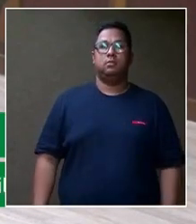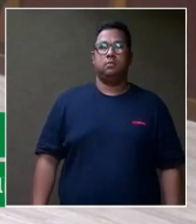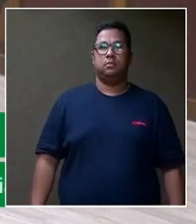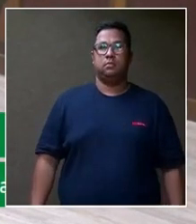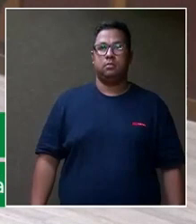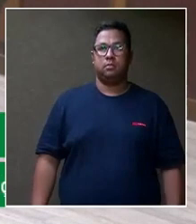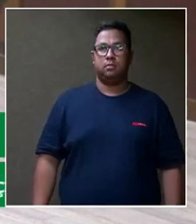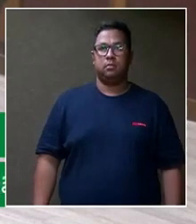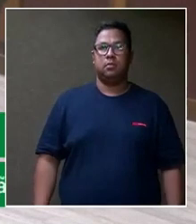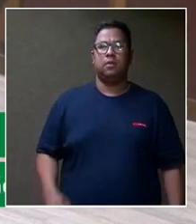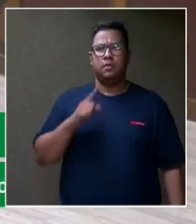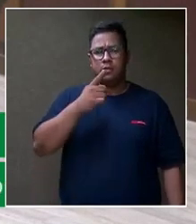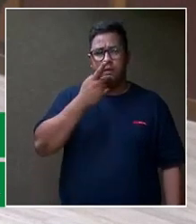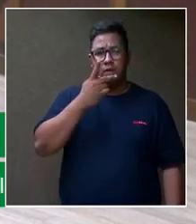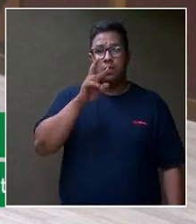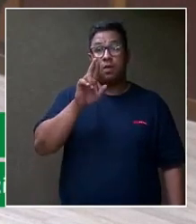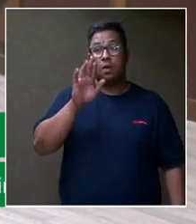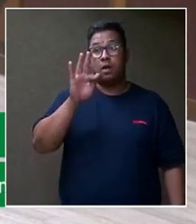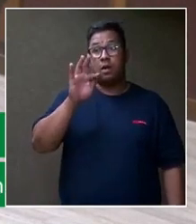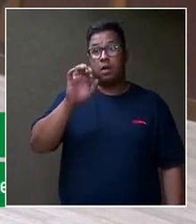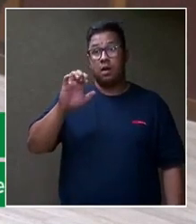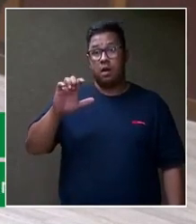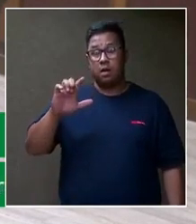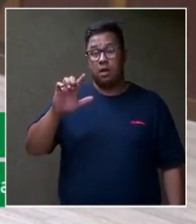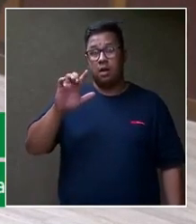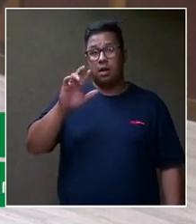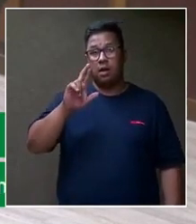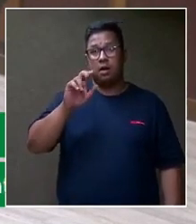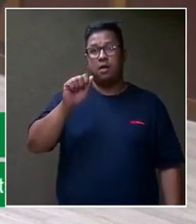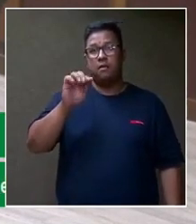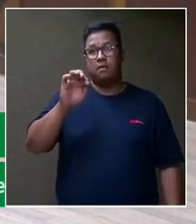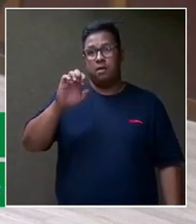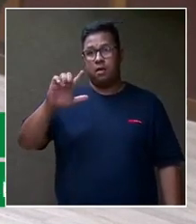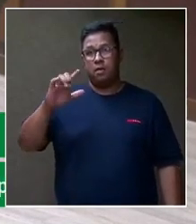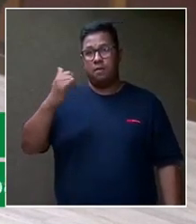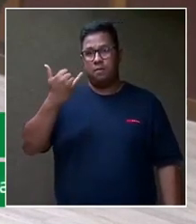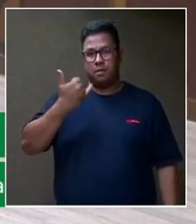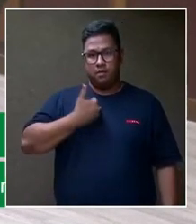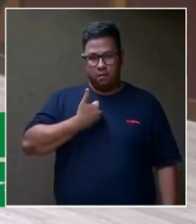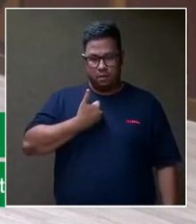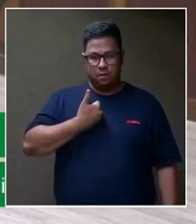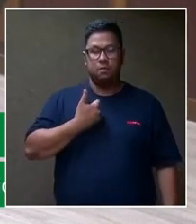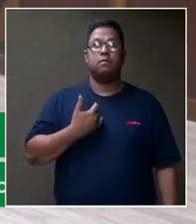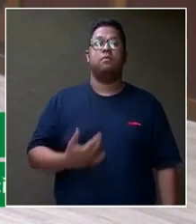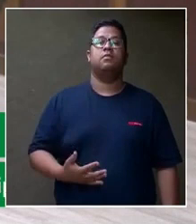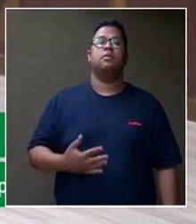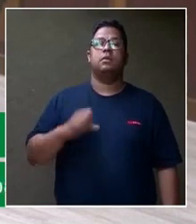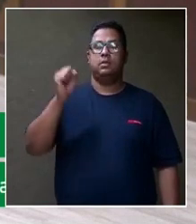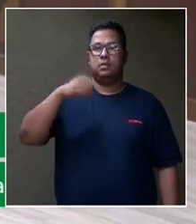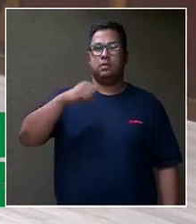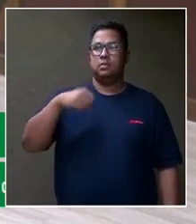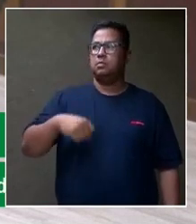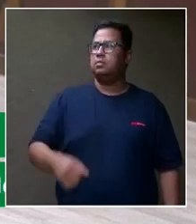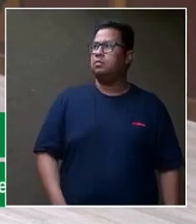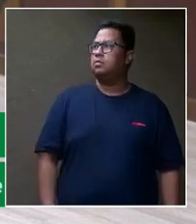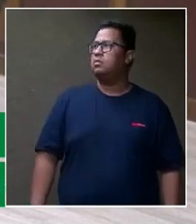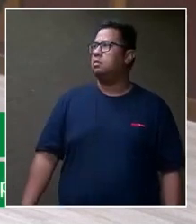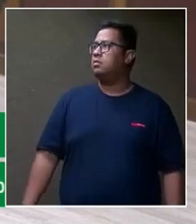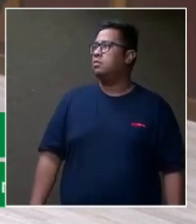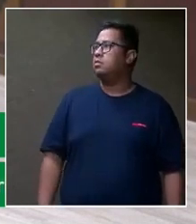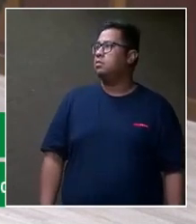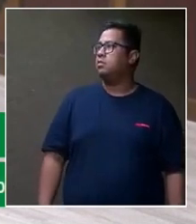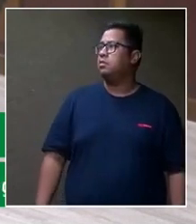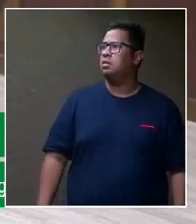delegacia, a senhora diz, o Rafa me viu e fez que não me conheceu. Ele estava com a Garrete lá? Estava. Doutor, eu indefiro